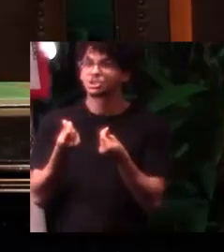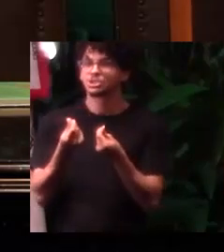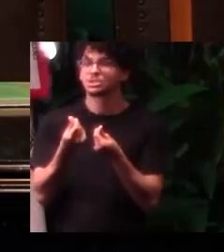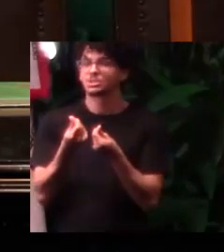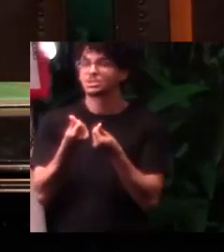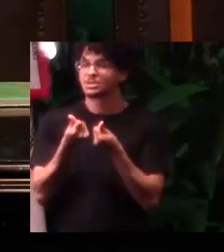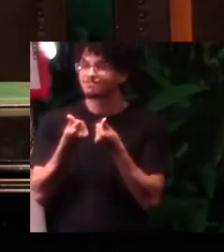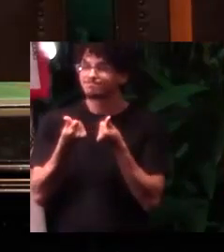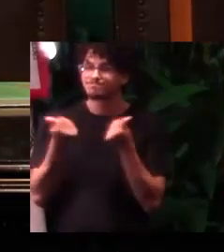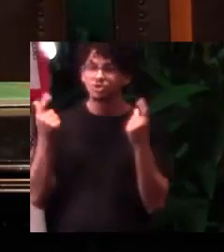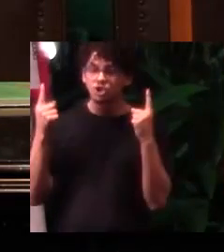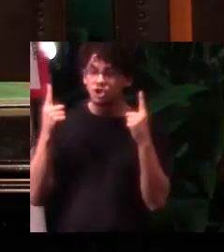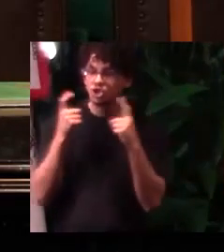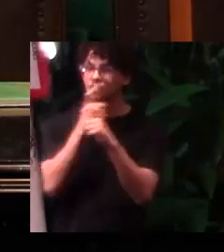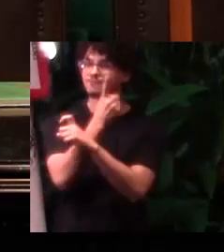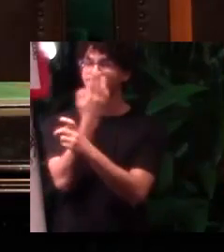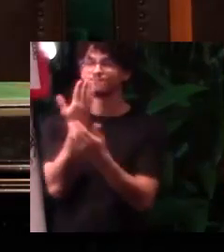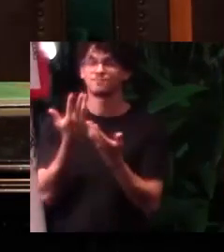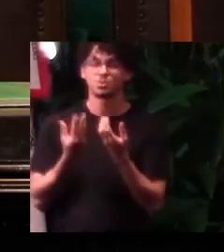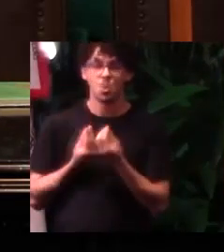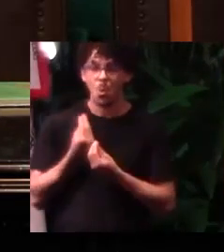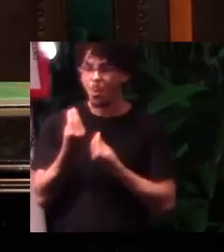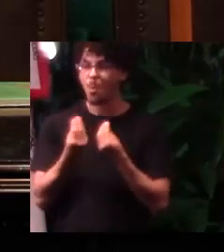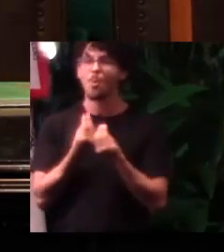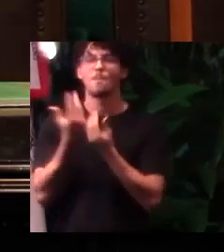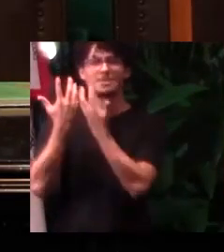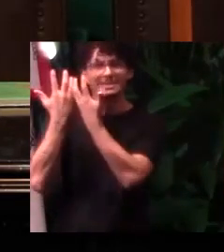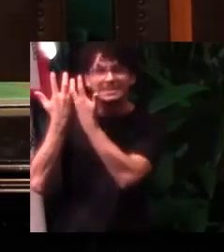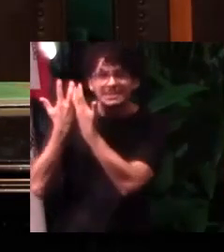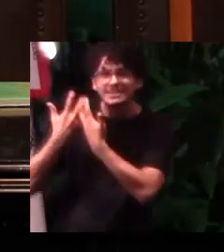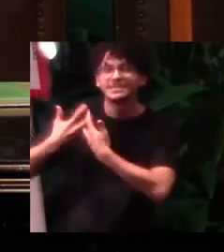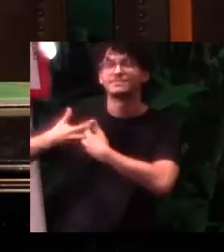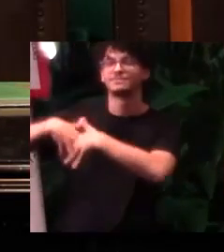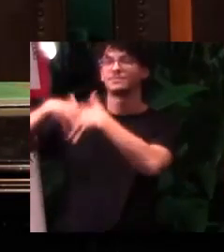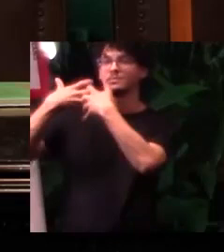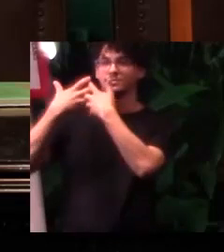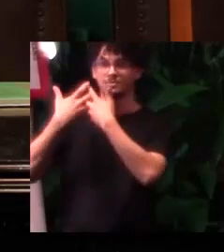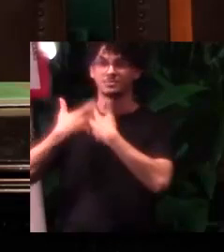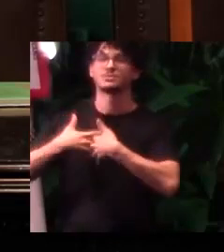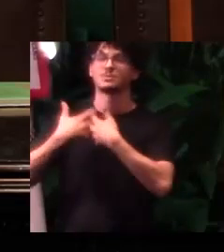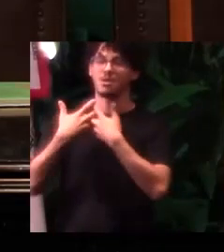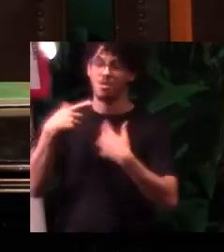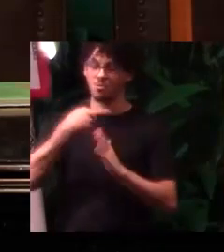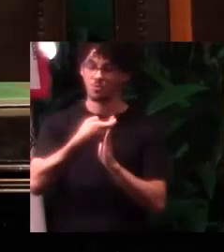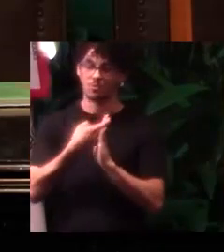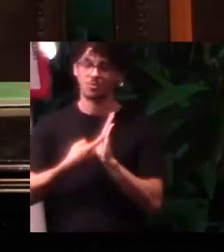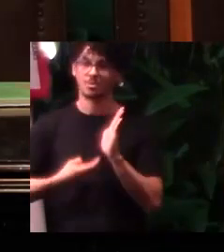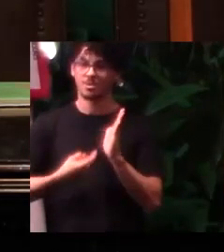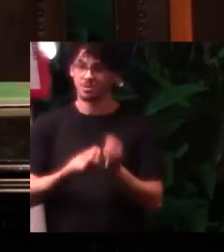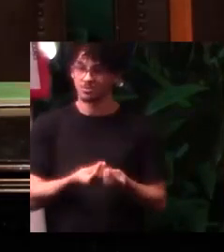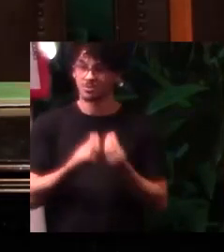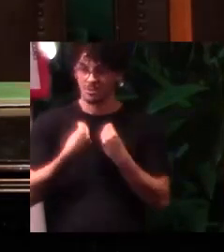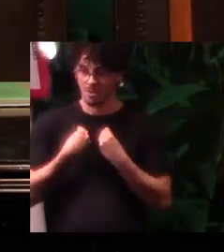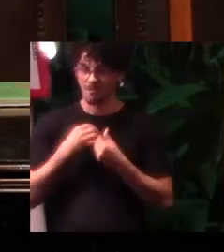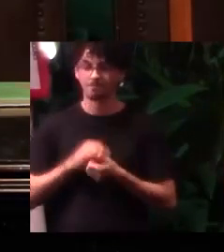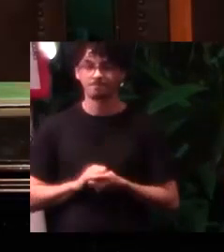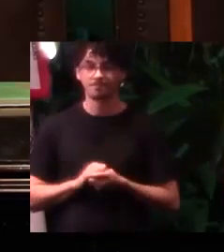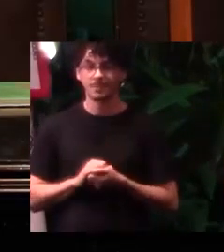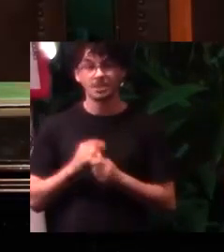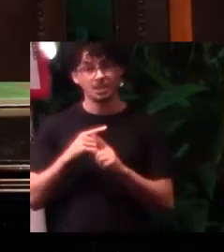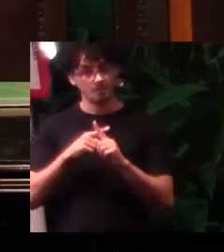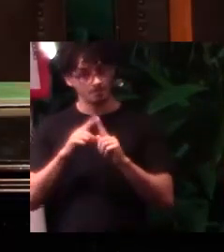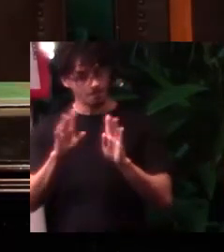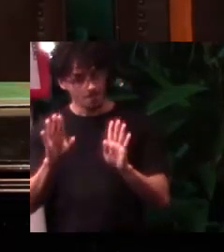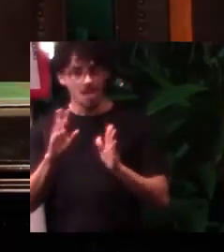a densidade e a profundidade que ele traz de algumas questões, mas um texto